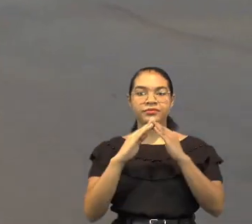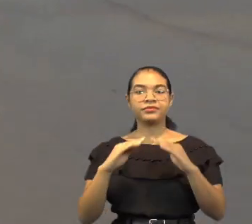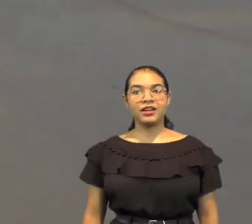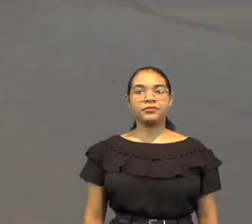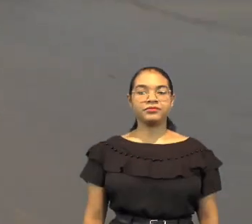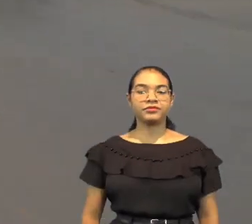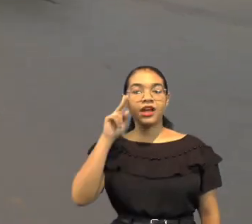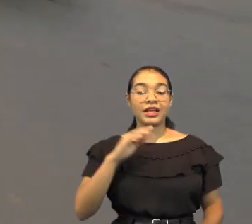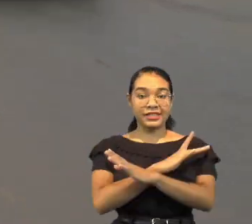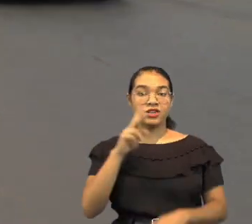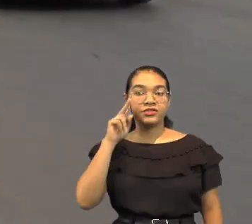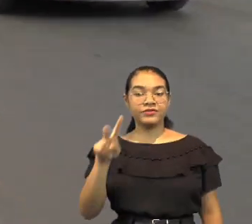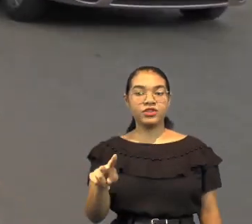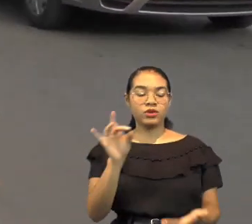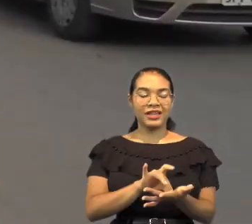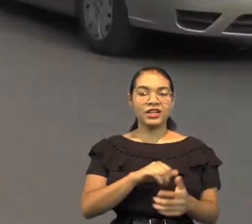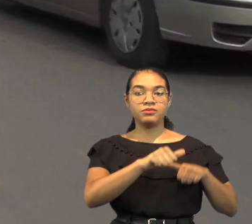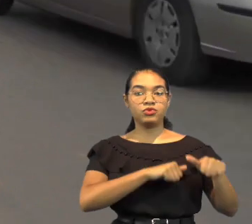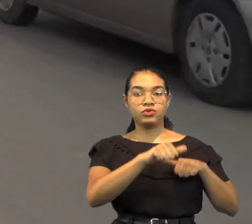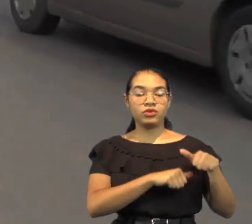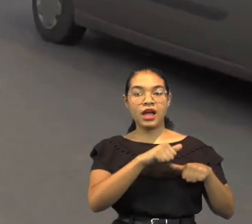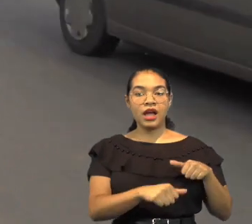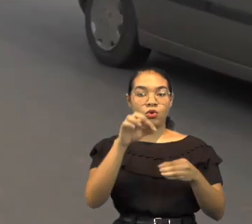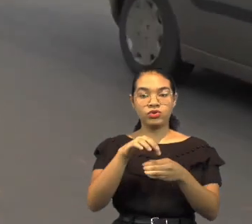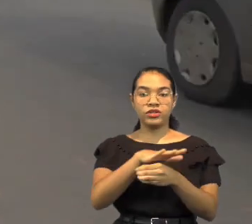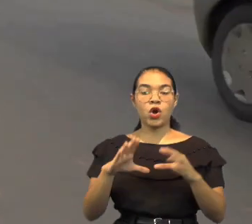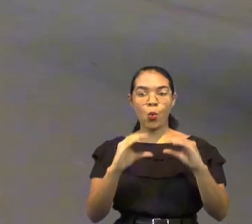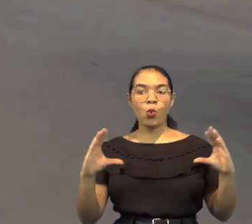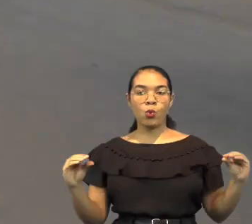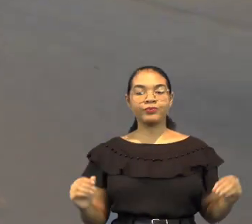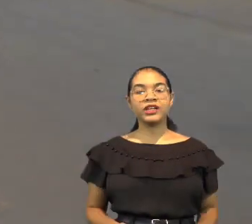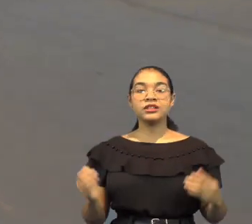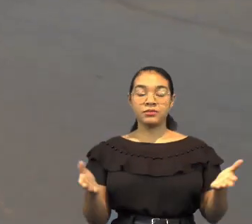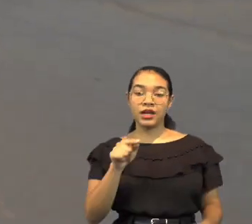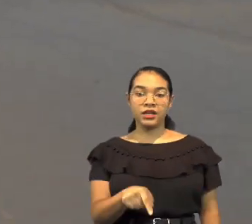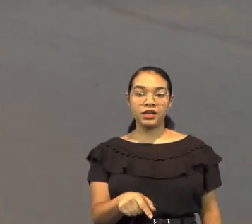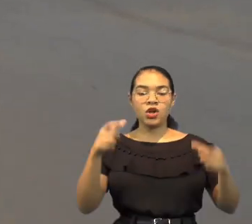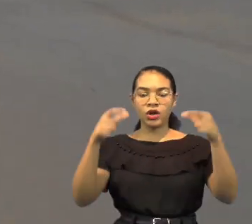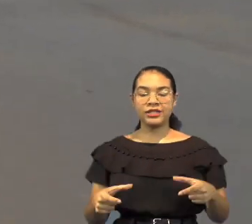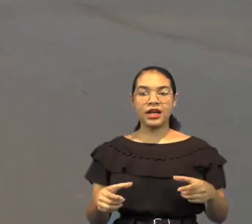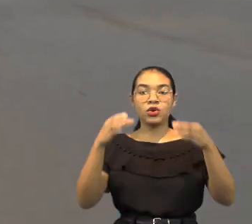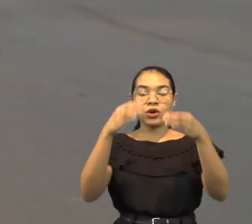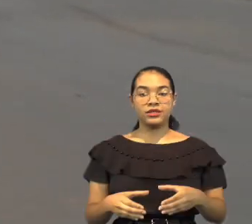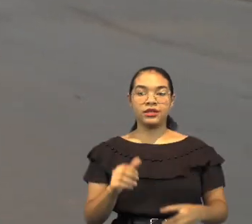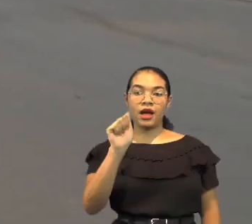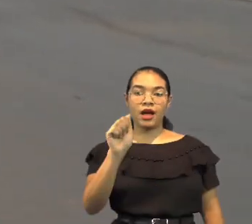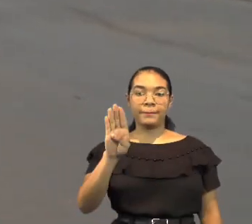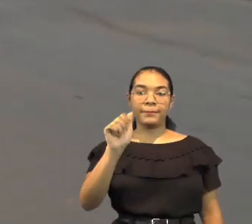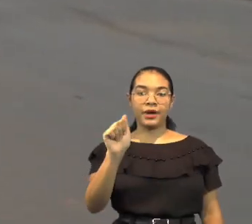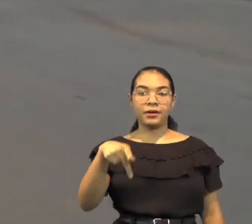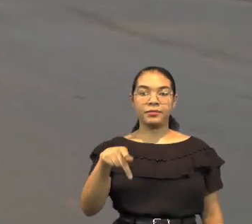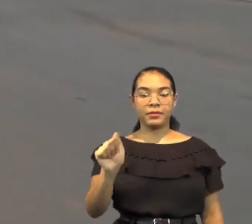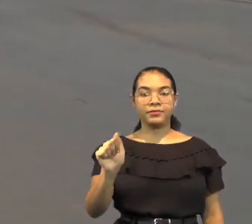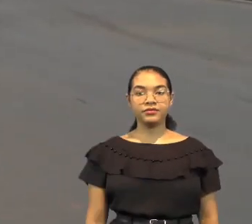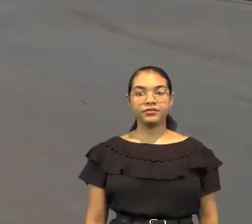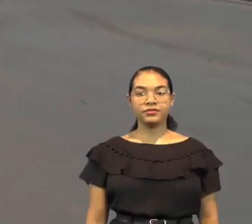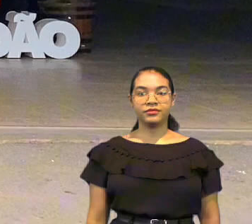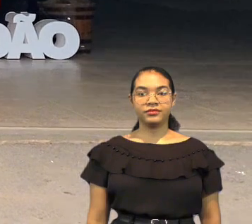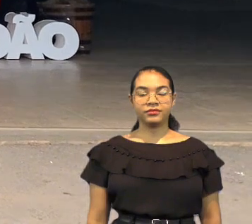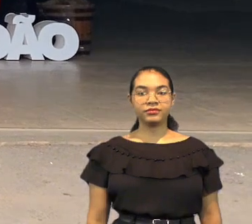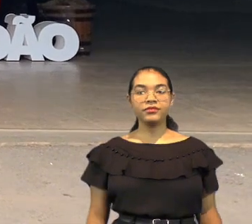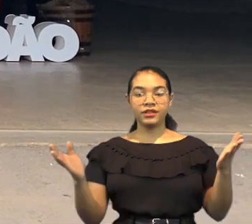sua realidade mudar com o cultivo do algodão. E estamos hoje aqui onde está localizado a sede da